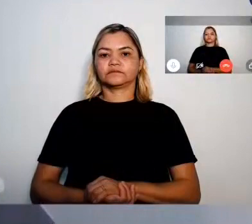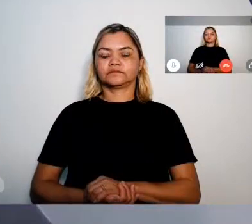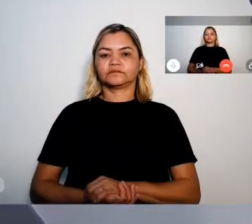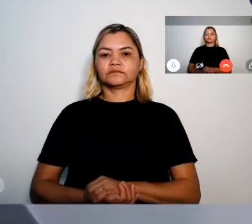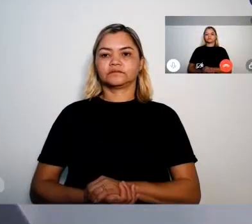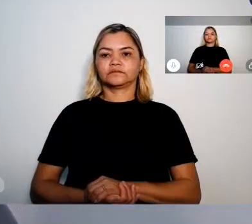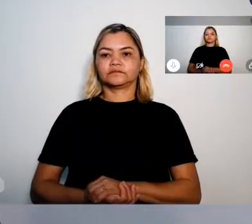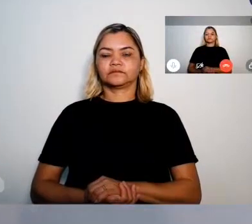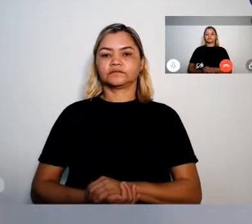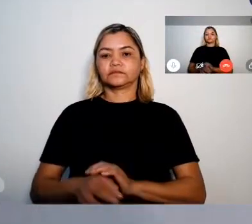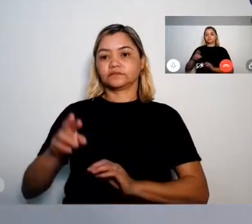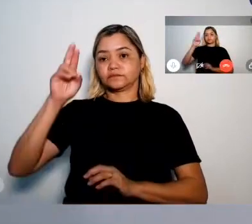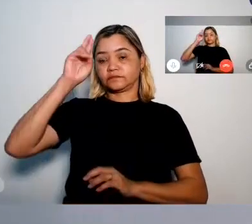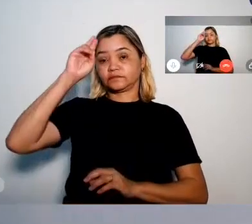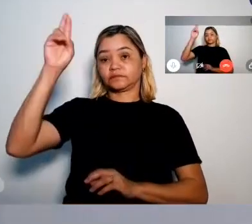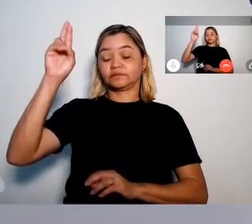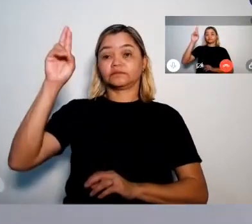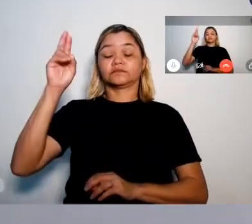Senhoras e senhores,